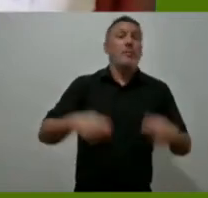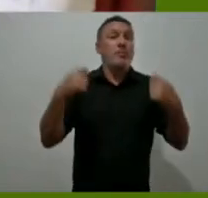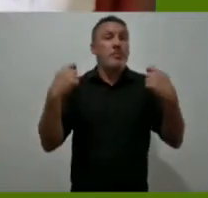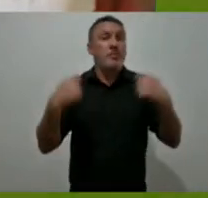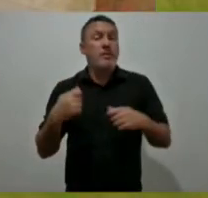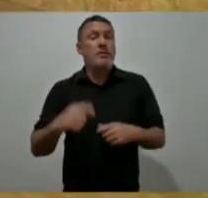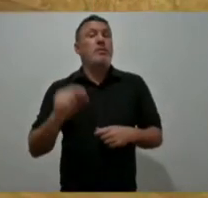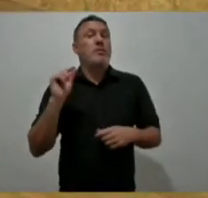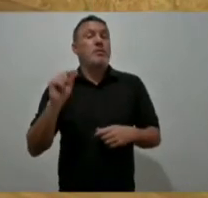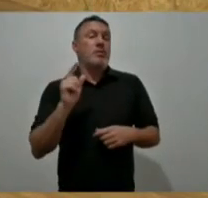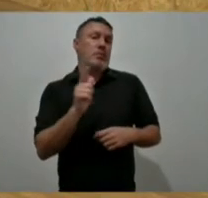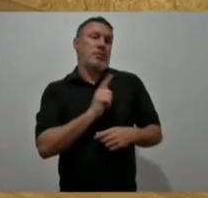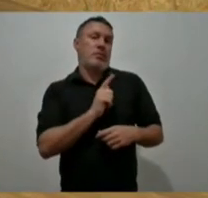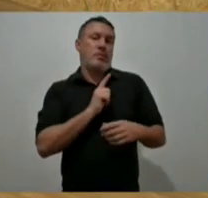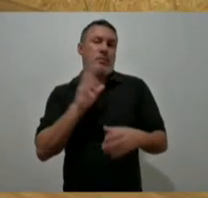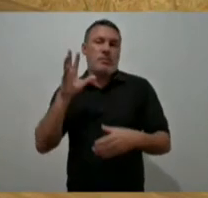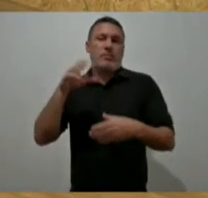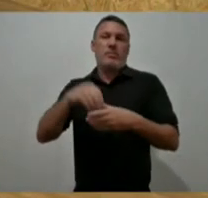modelo.